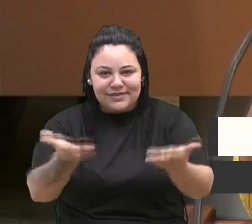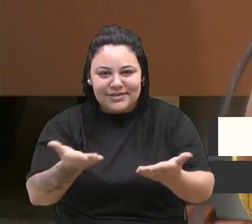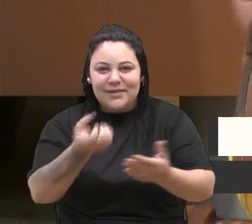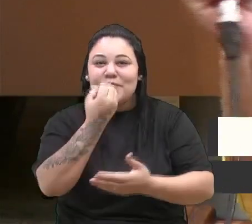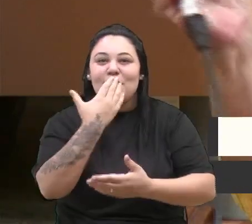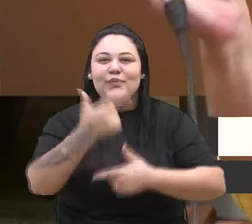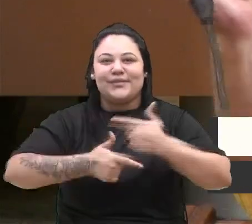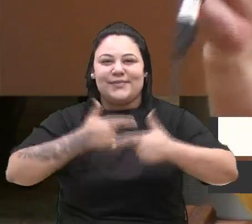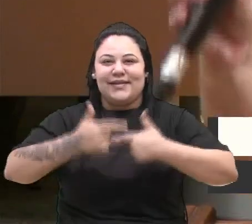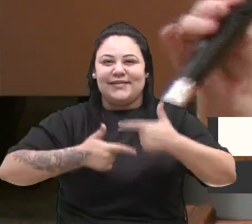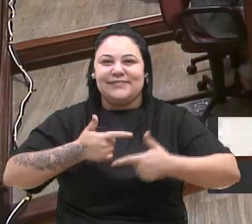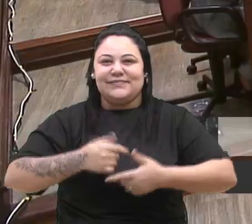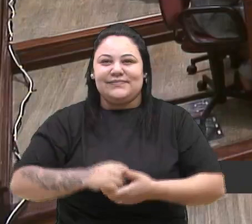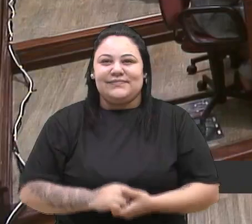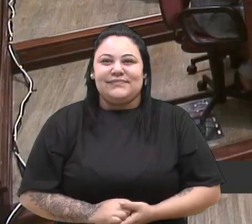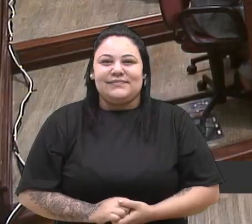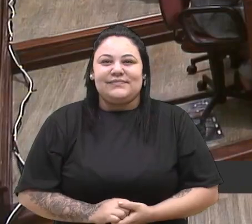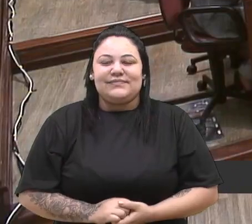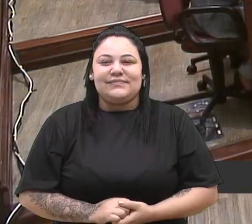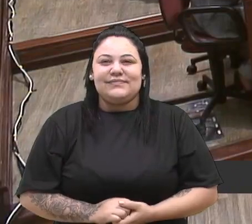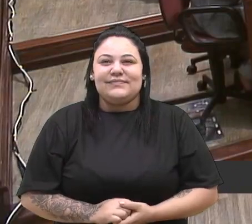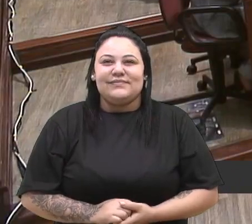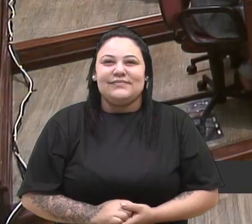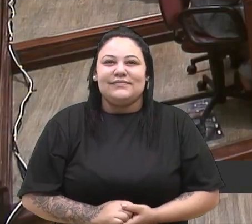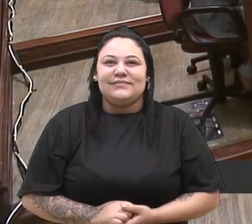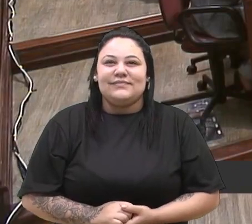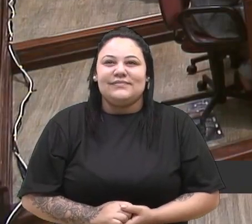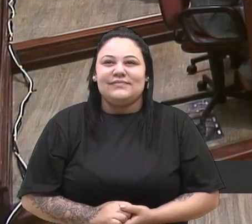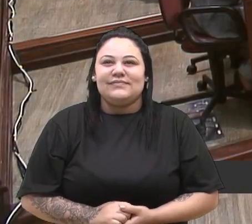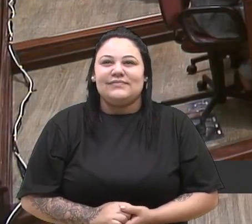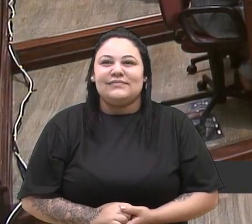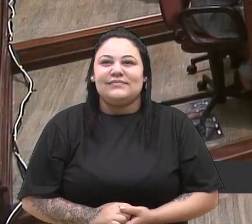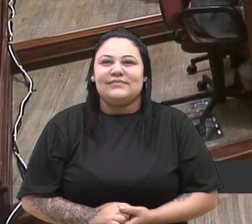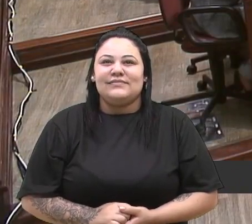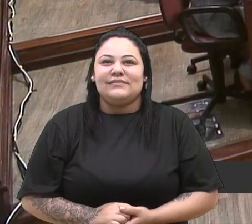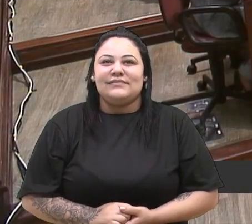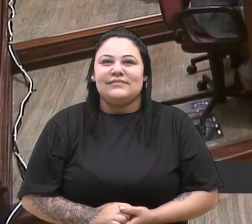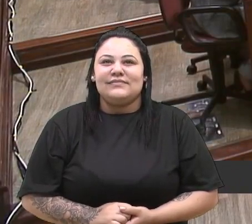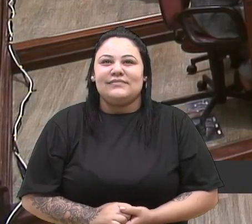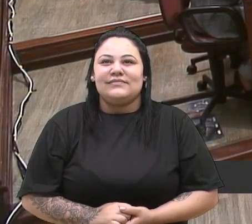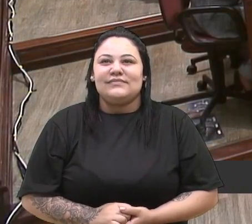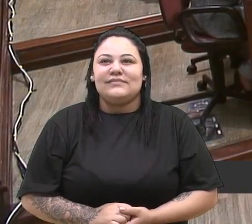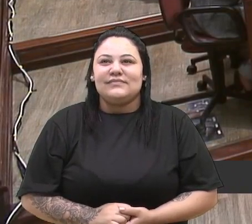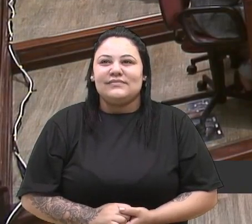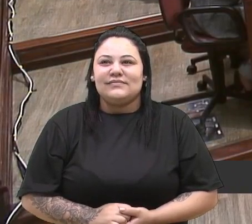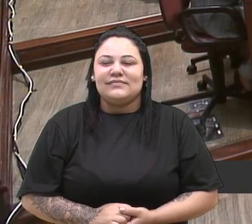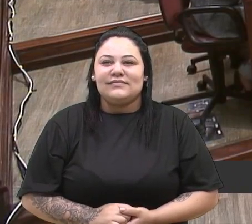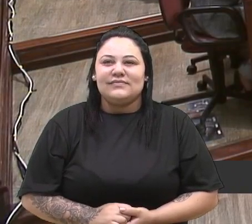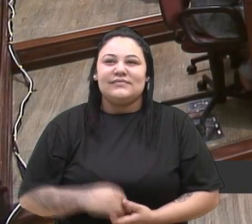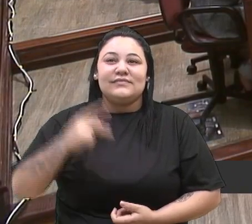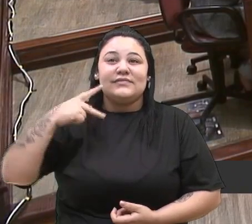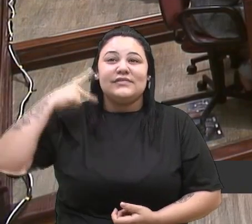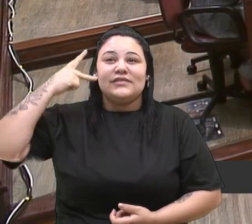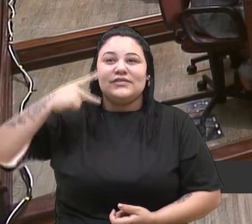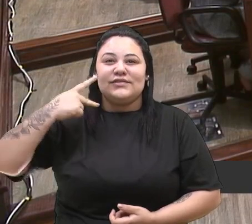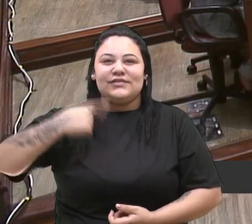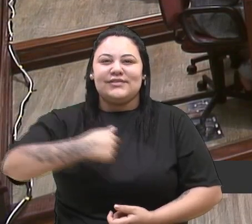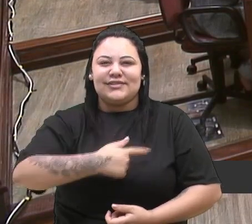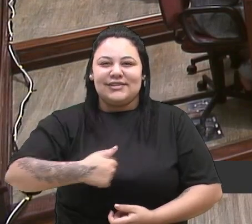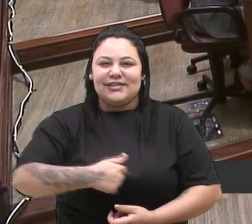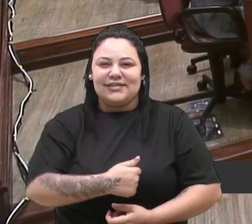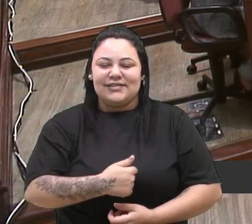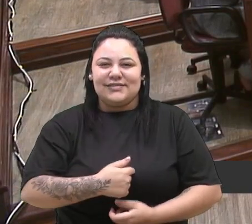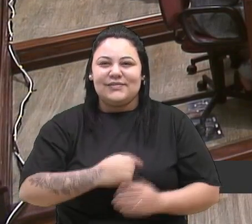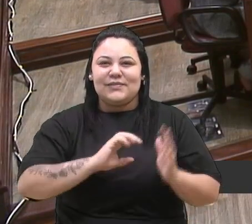trabalho. Obrigado, vereadora Gladys. É a Isabela. Vereador Fiuza. Obrigado, vereador Zanquim. Em nome da bancada do